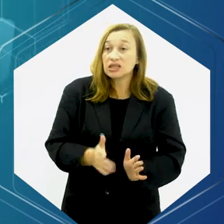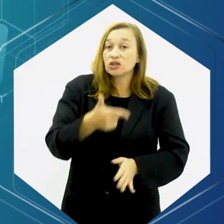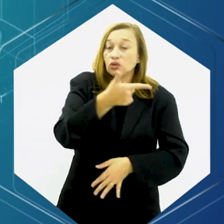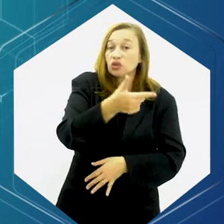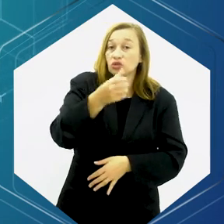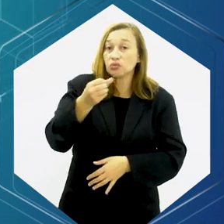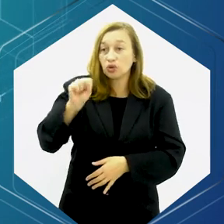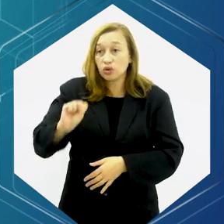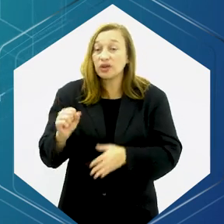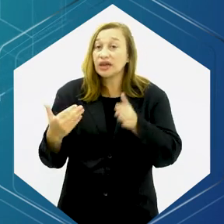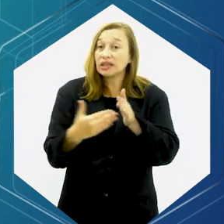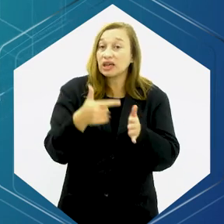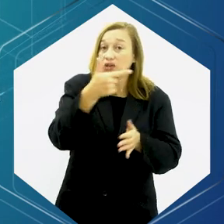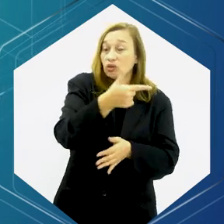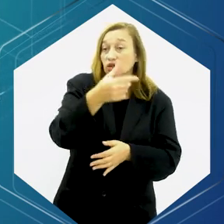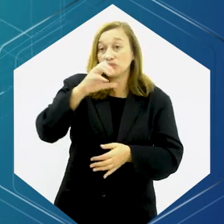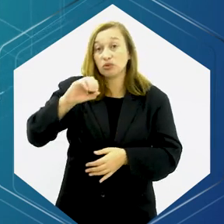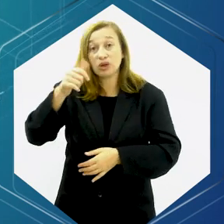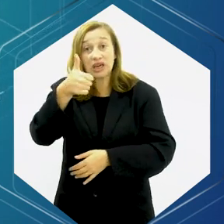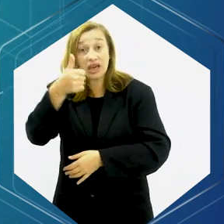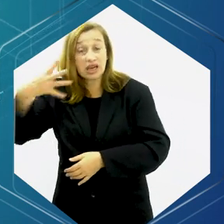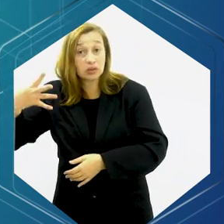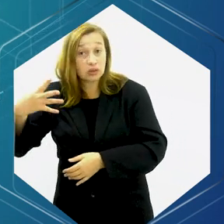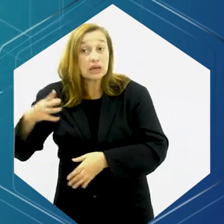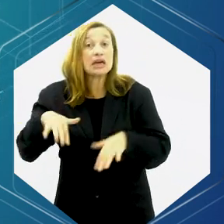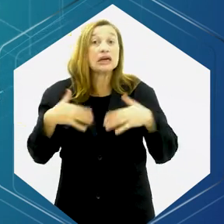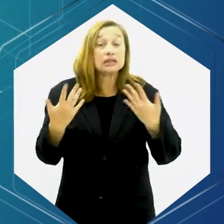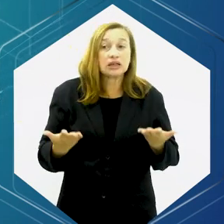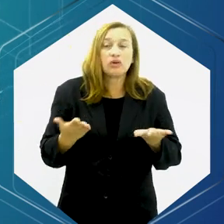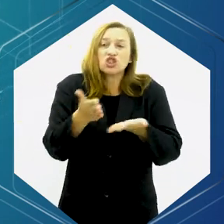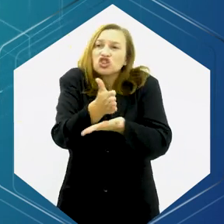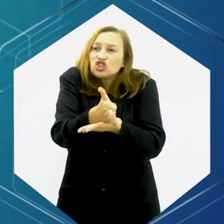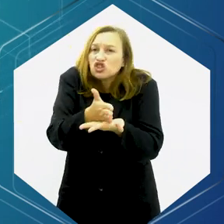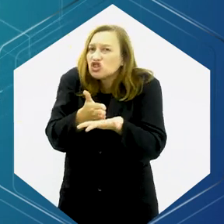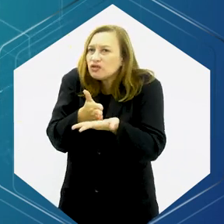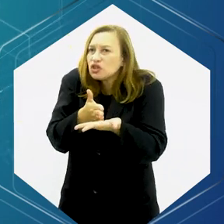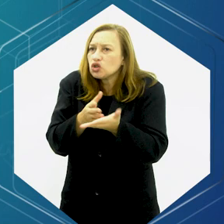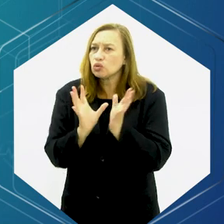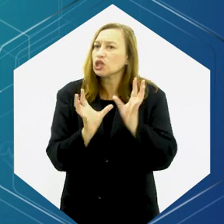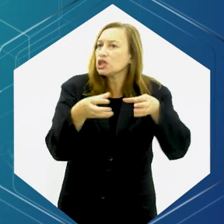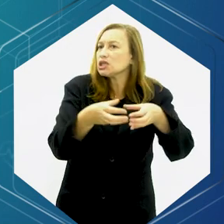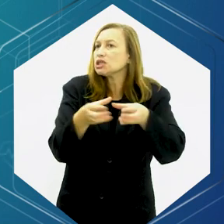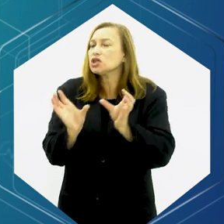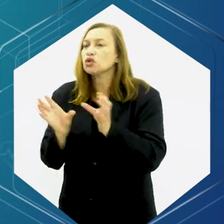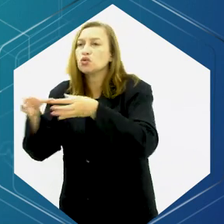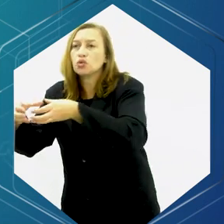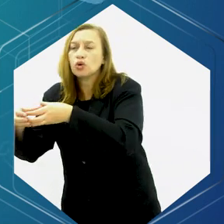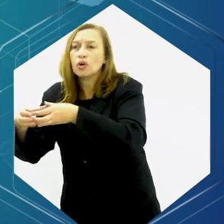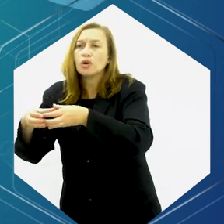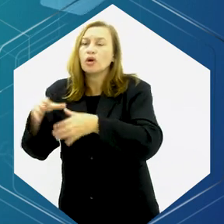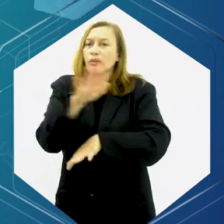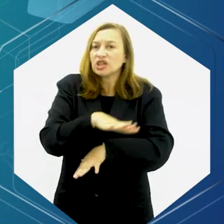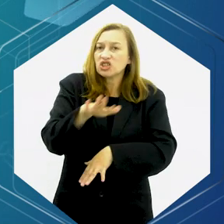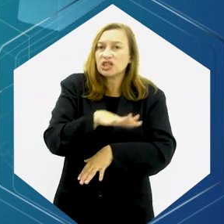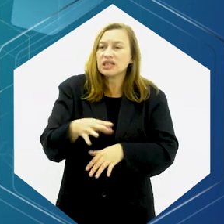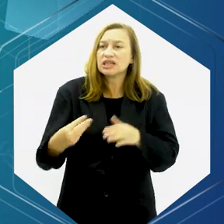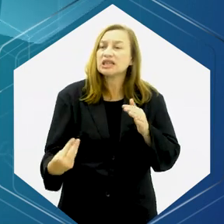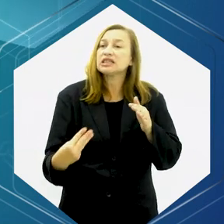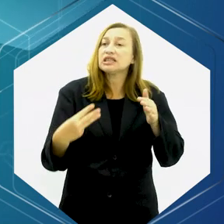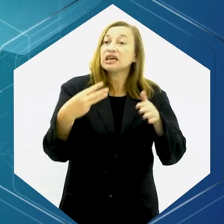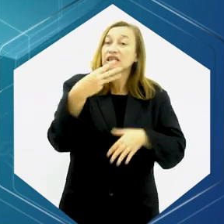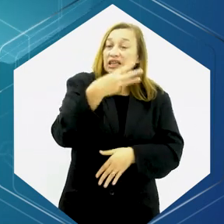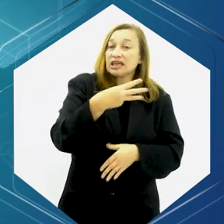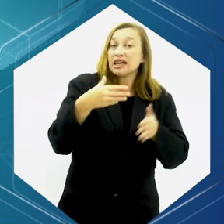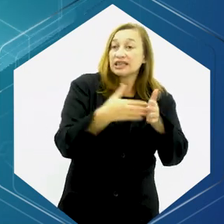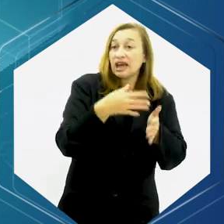nasceram de 2008 a 2014 então a gente eh dividiu essa prevalência né pras crianças ali de 3